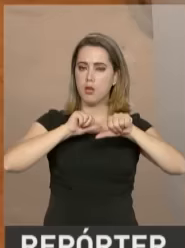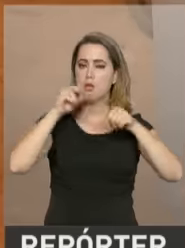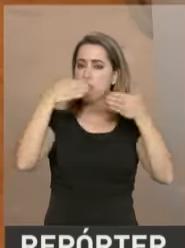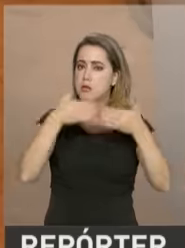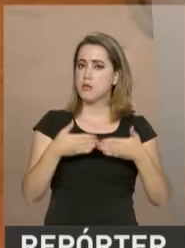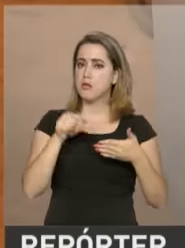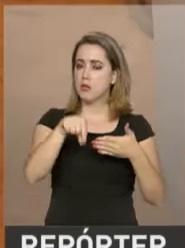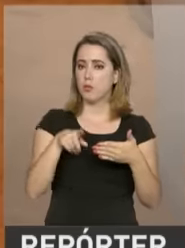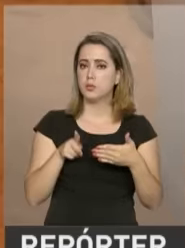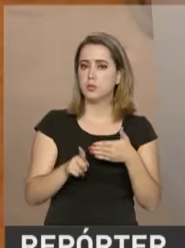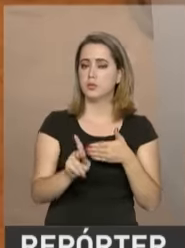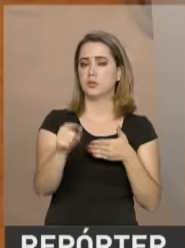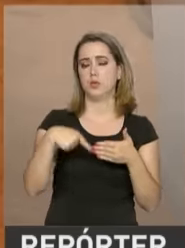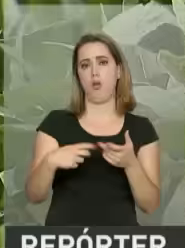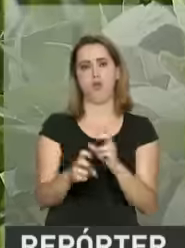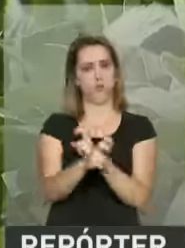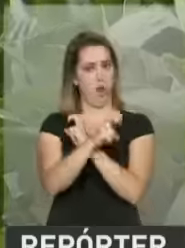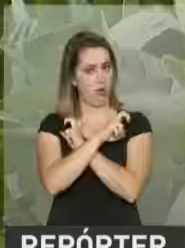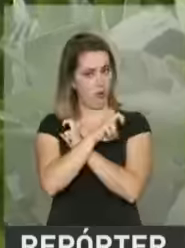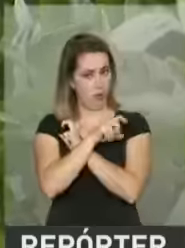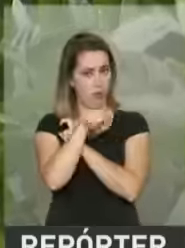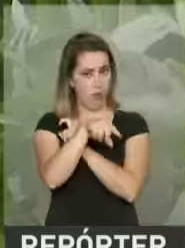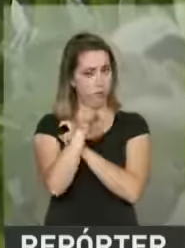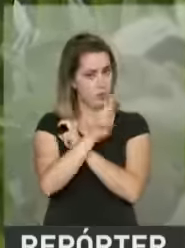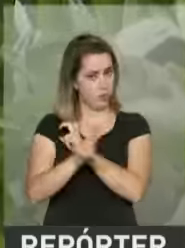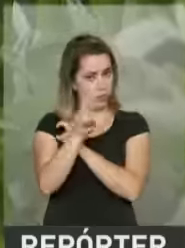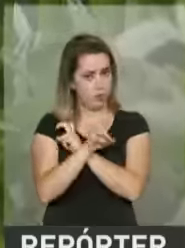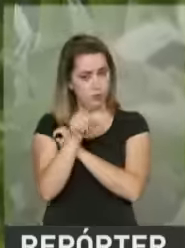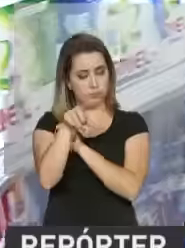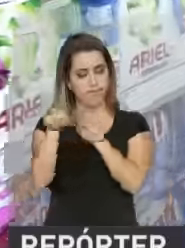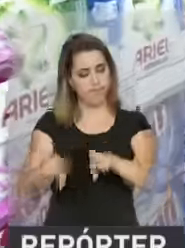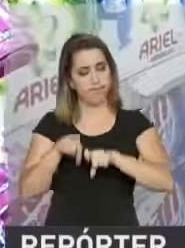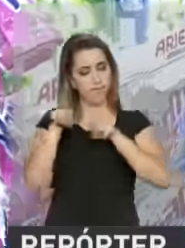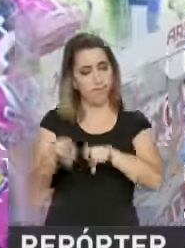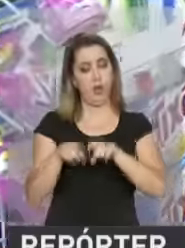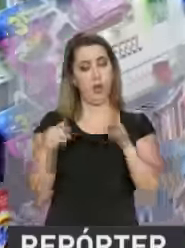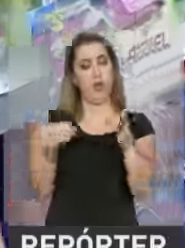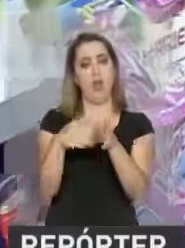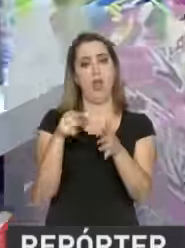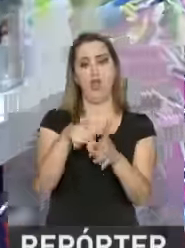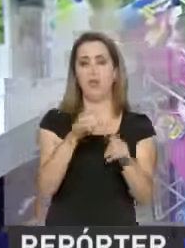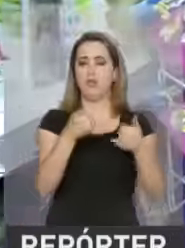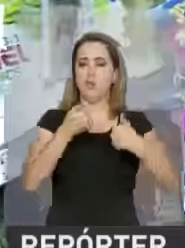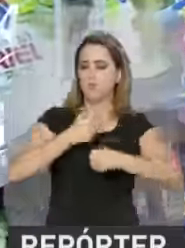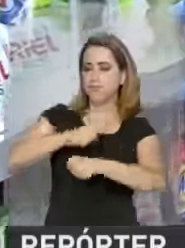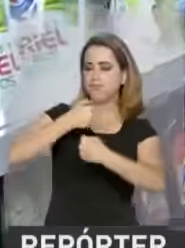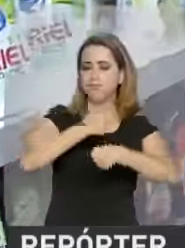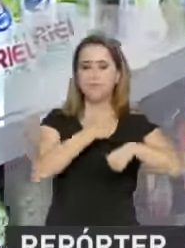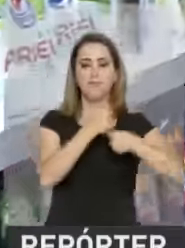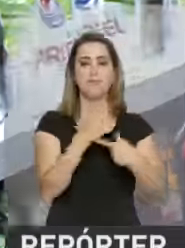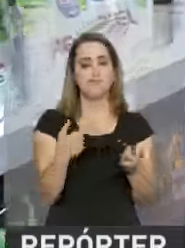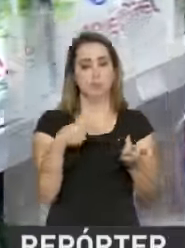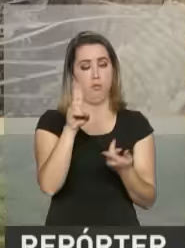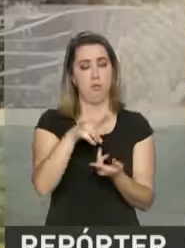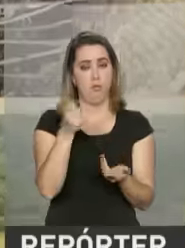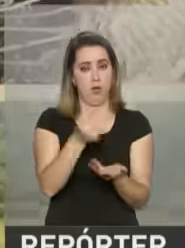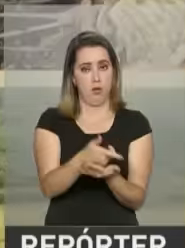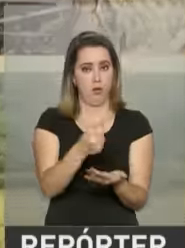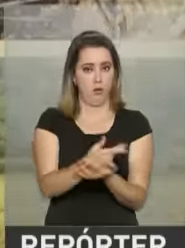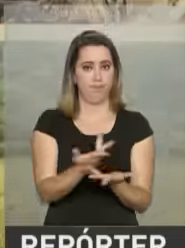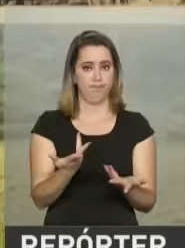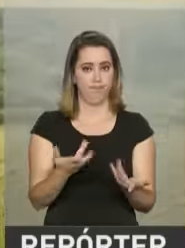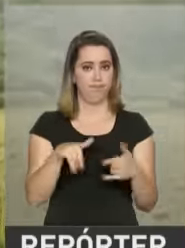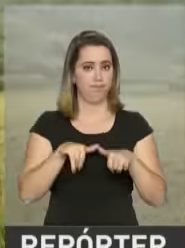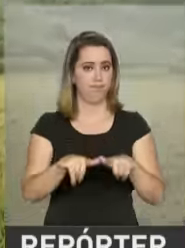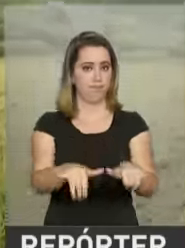dia, desde os agrotóxicos usados na agricultura até os materiais de limpeza comprados no supermercado.